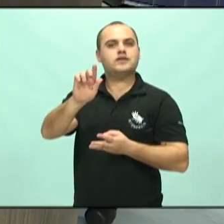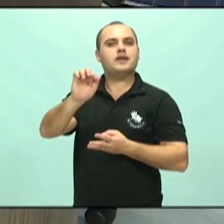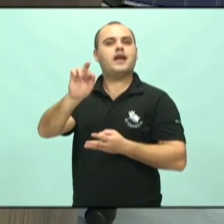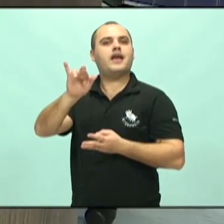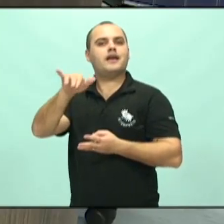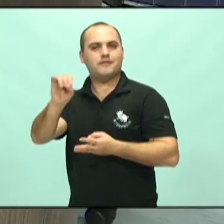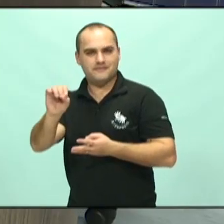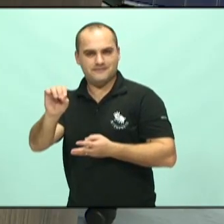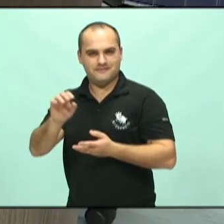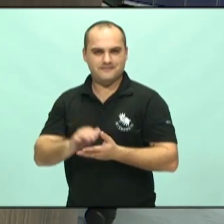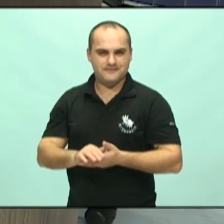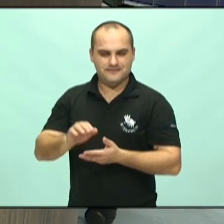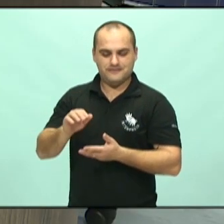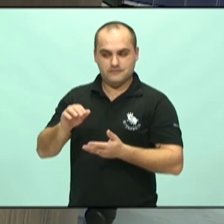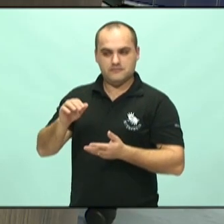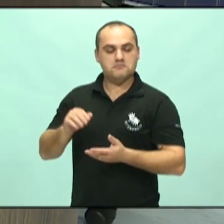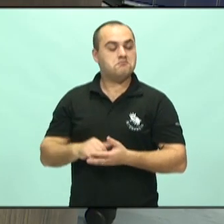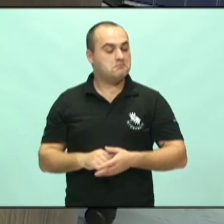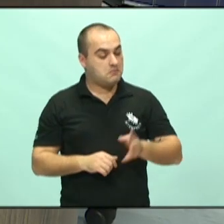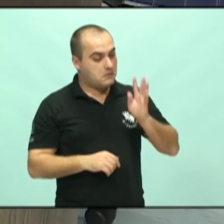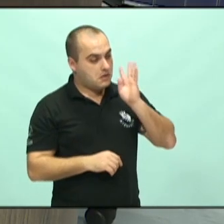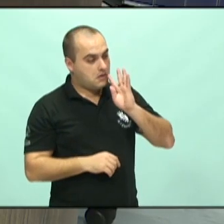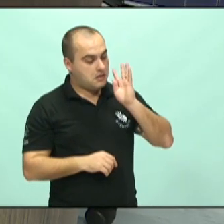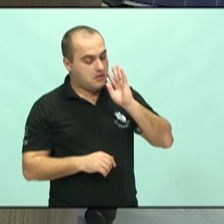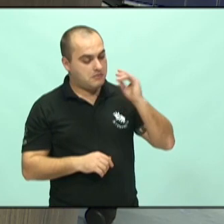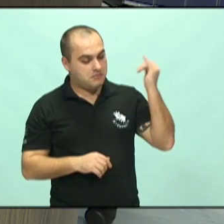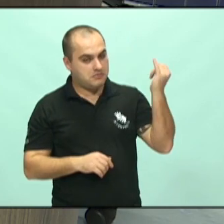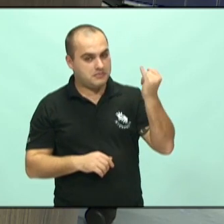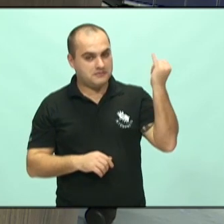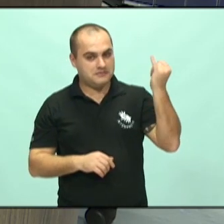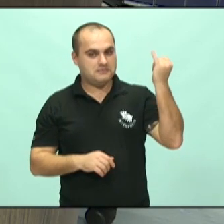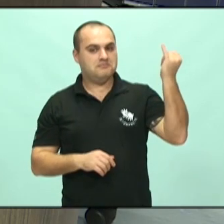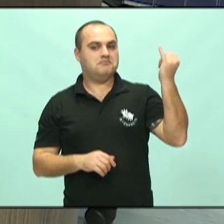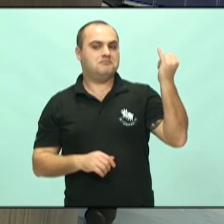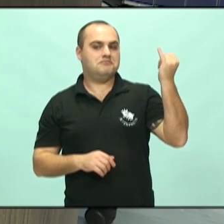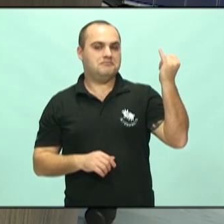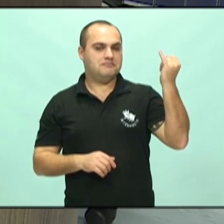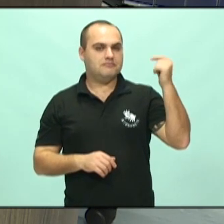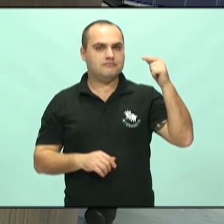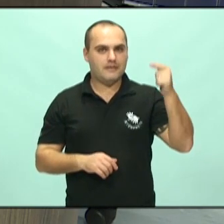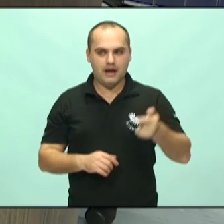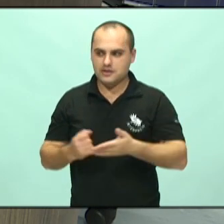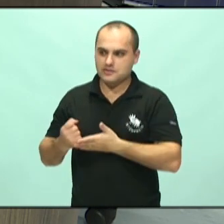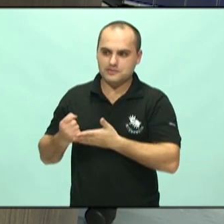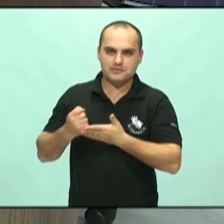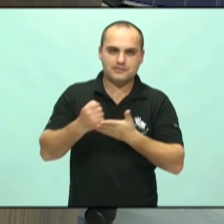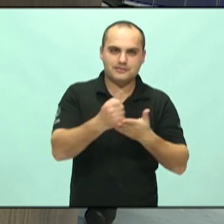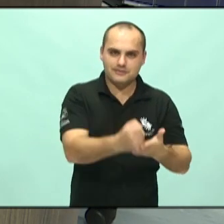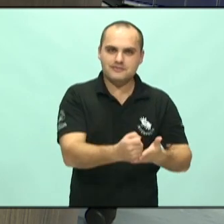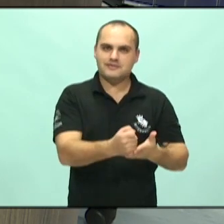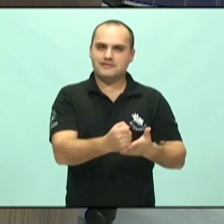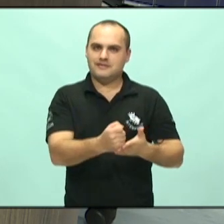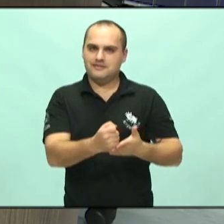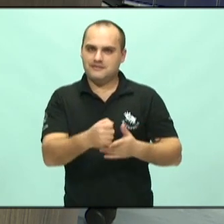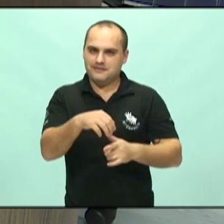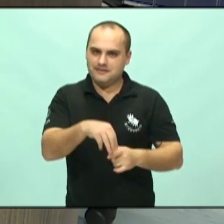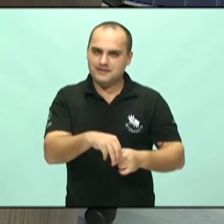legal, né? É importante isso, né? A subvenção pública